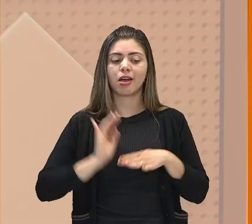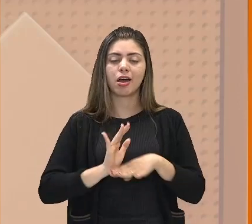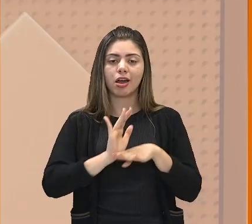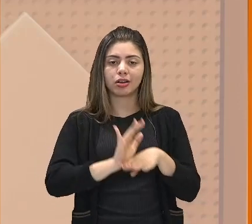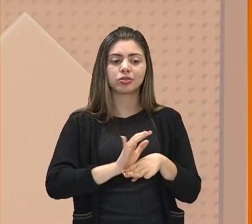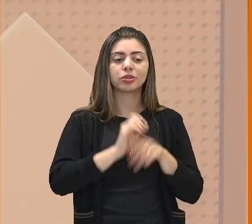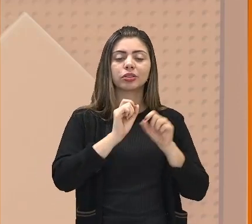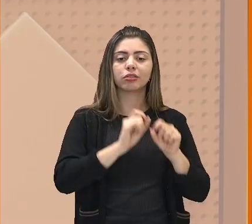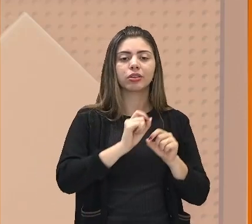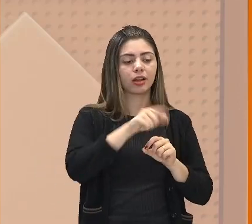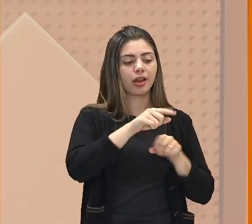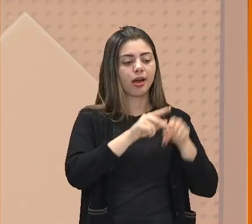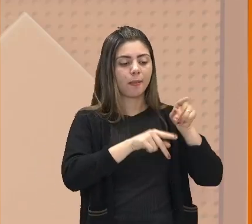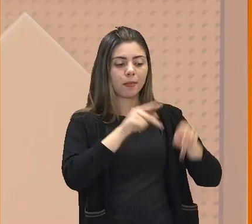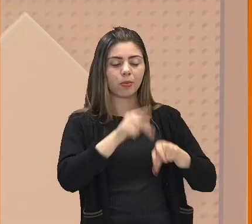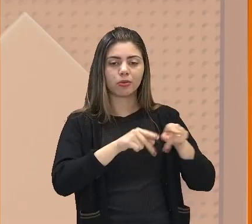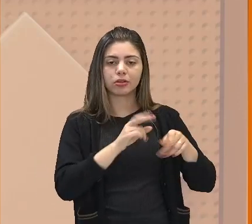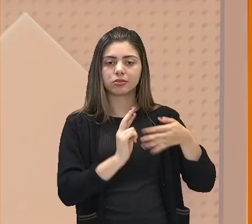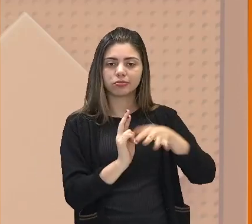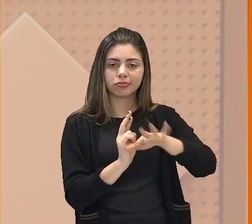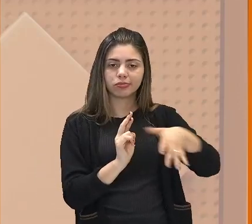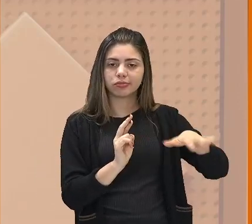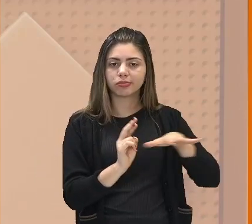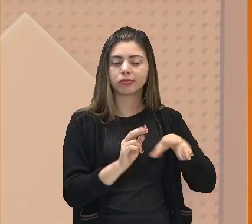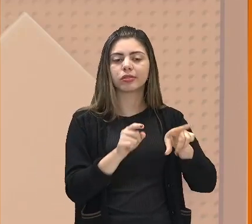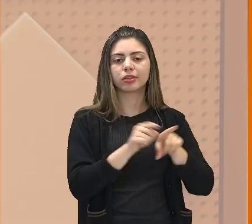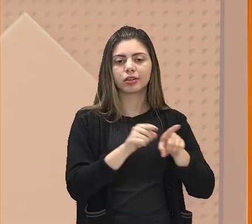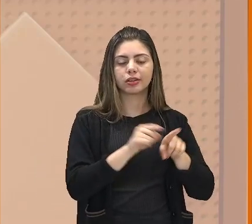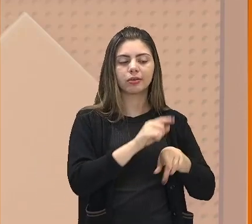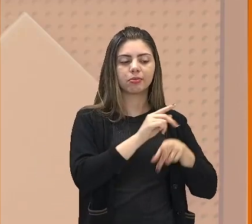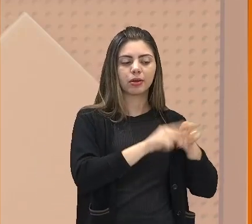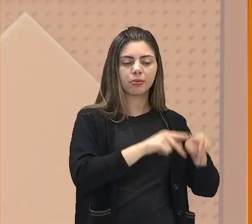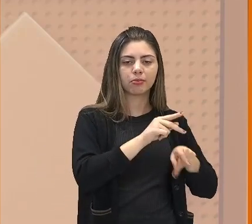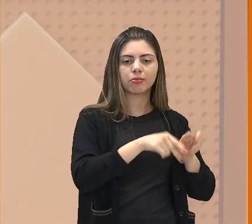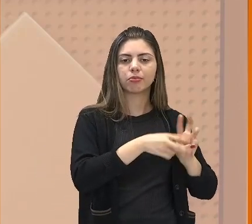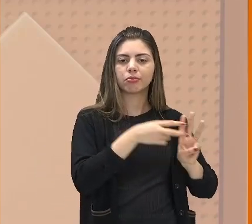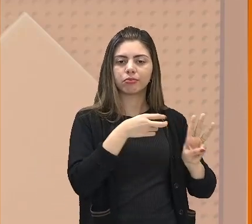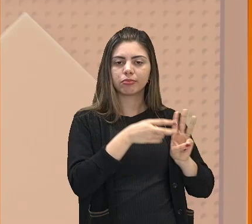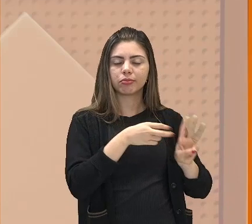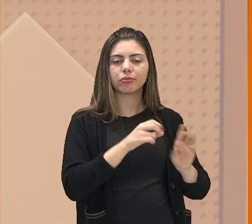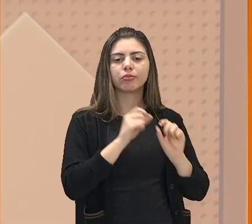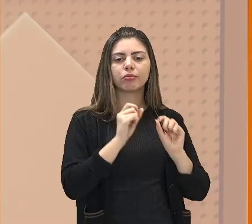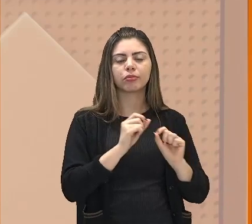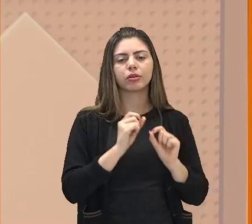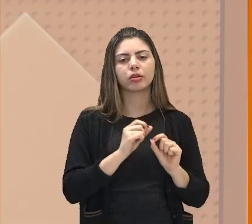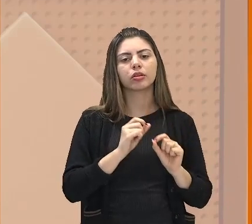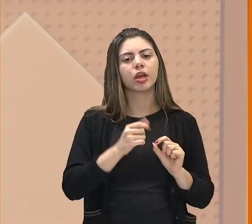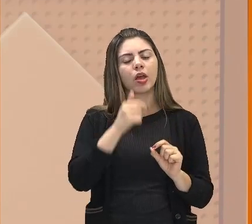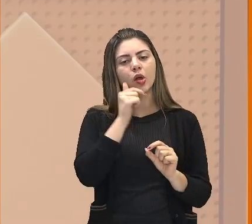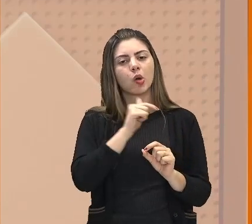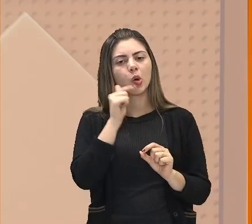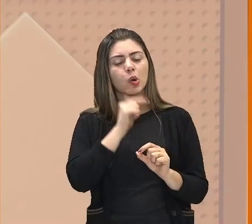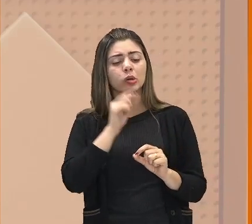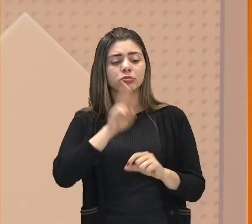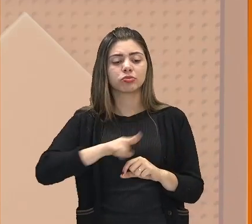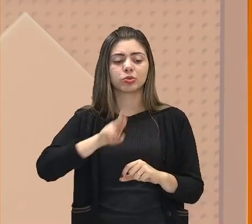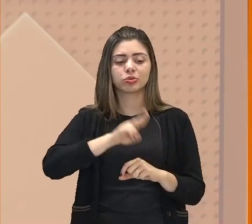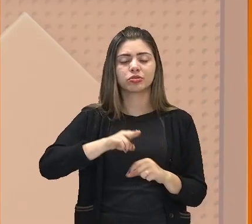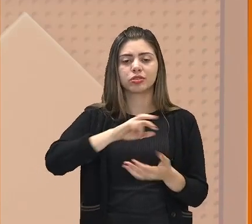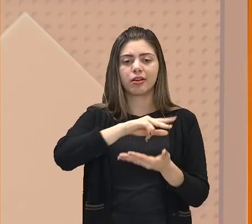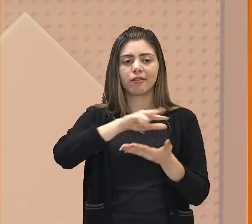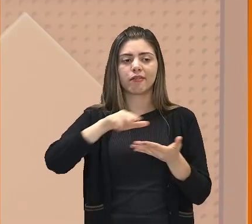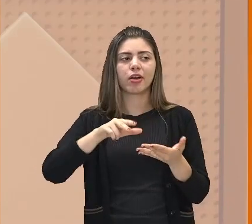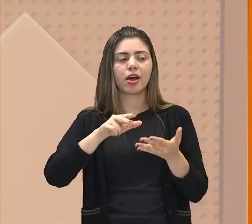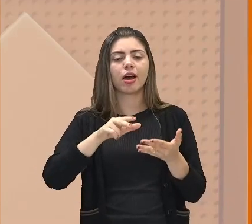as populações ribeirinhas e também os povos indígenas, eles acabem, né, utilizando esses recursos